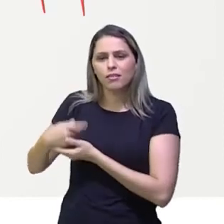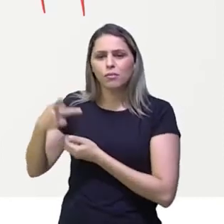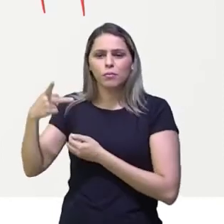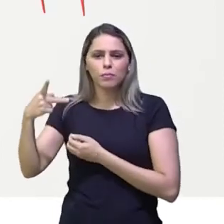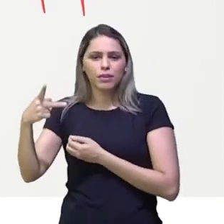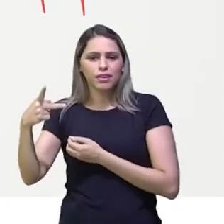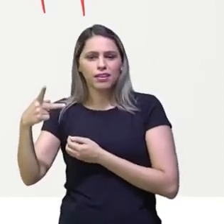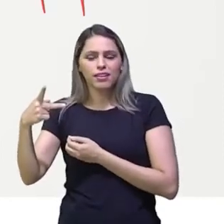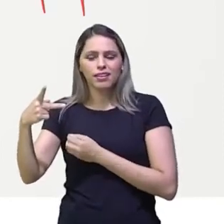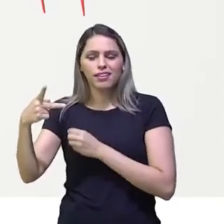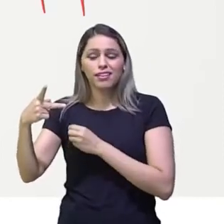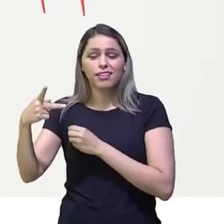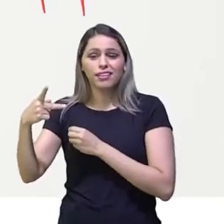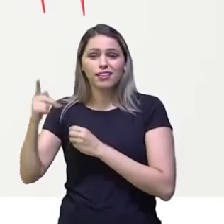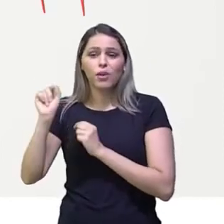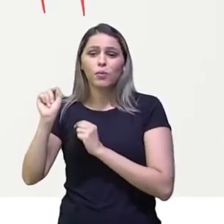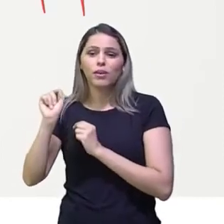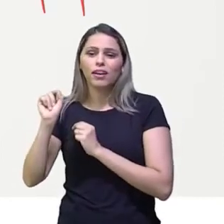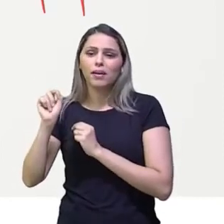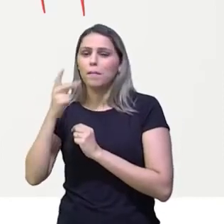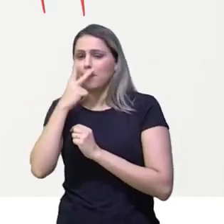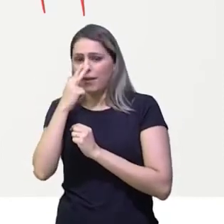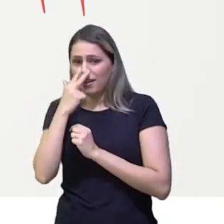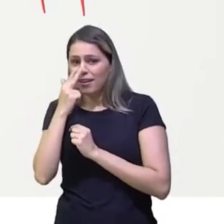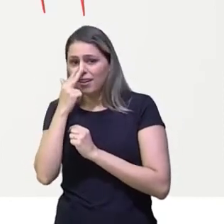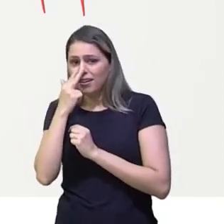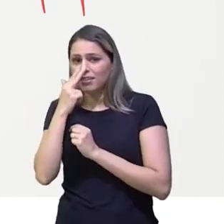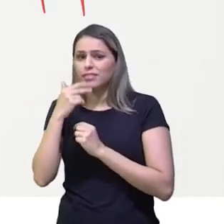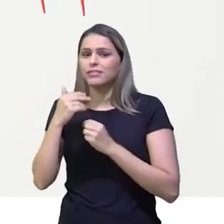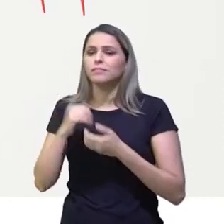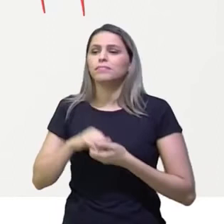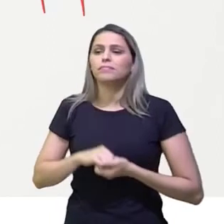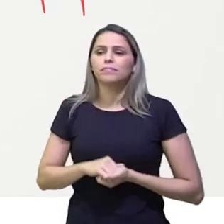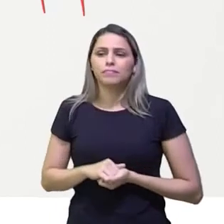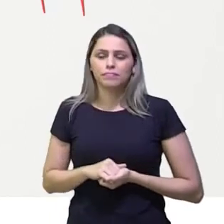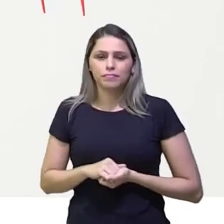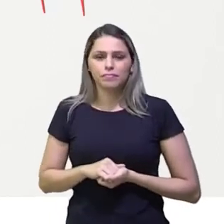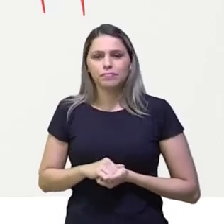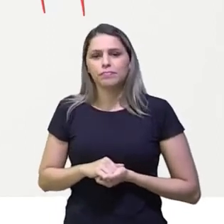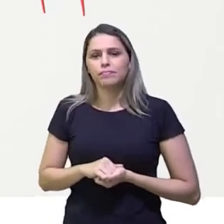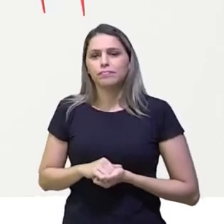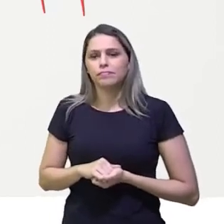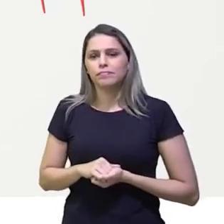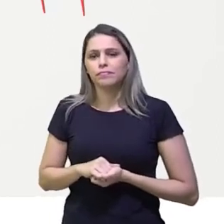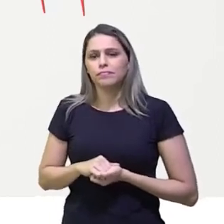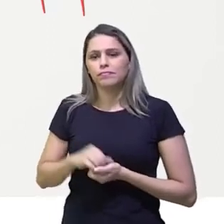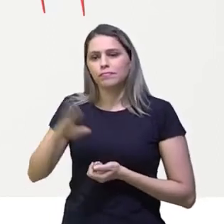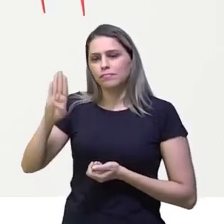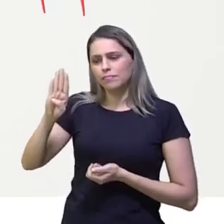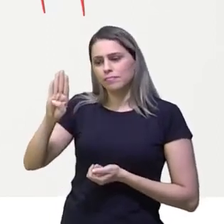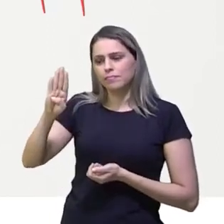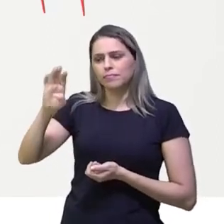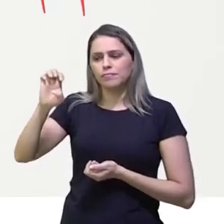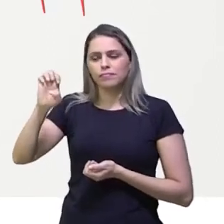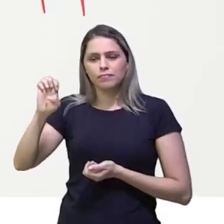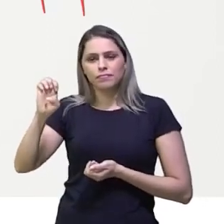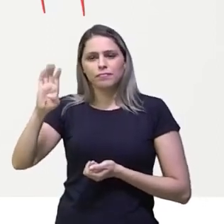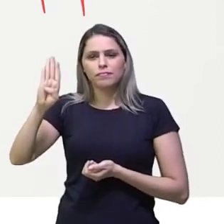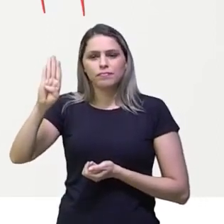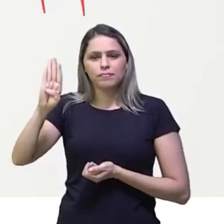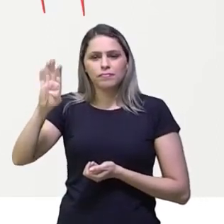Identificação do som. Consciência do som. Que cada um tem o seu tempo. Vamos lá? Bebê.